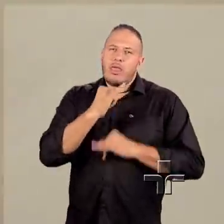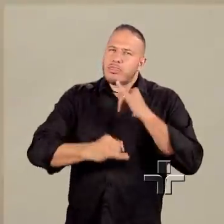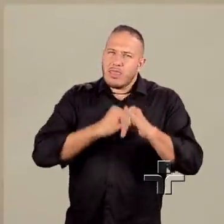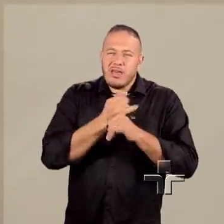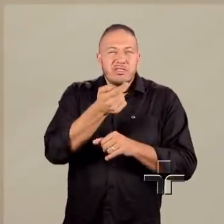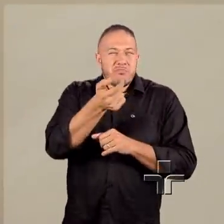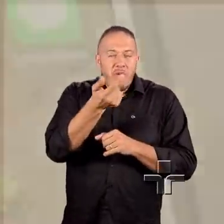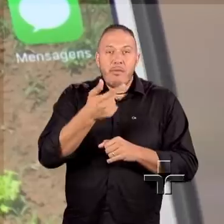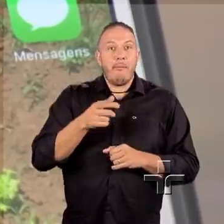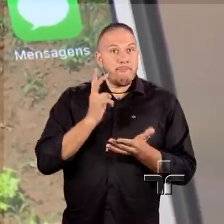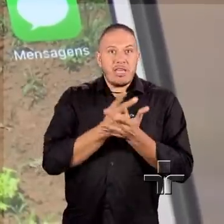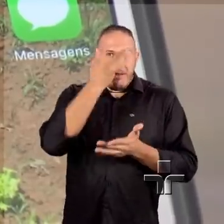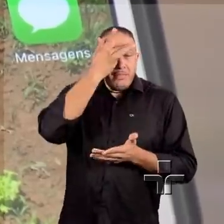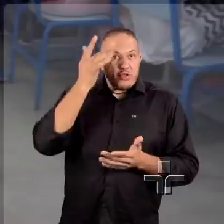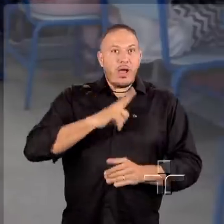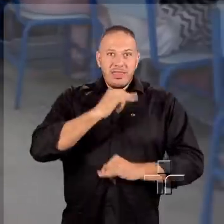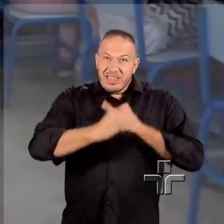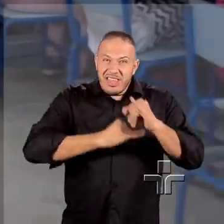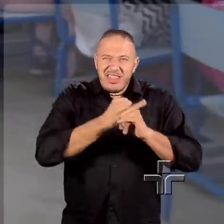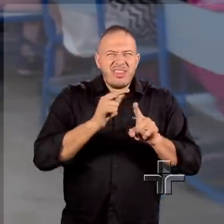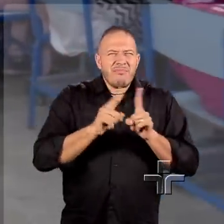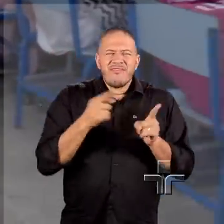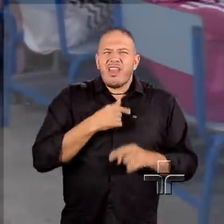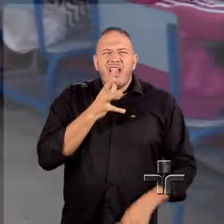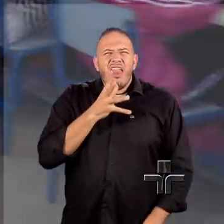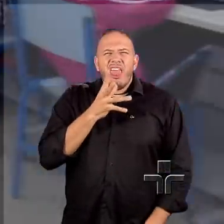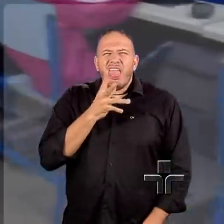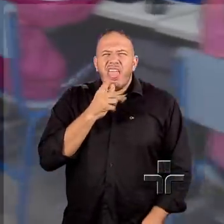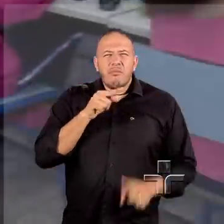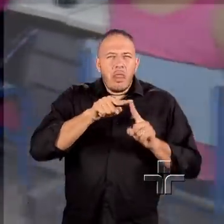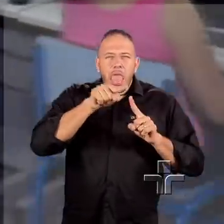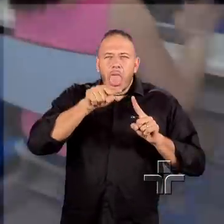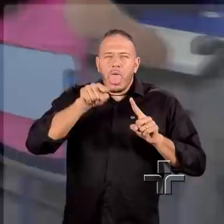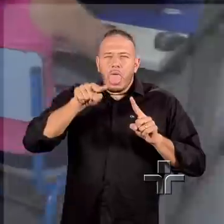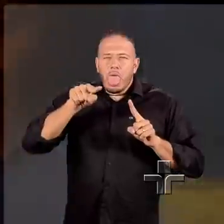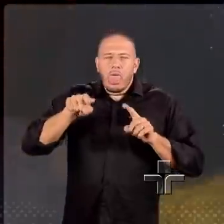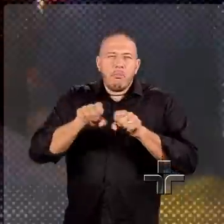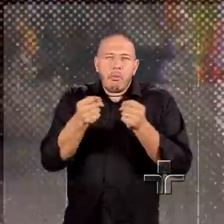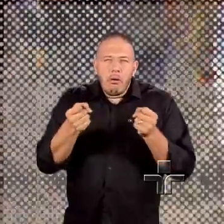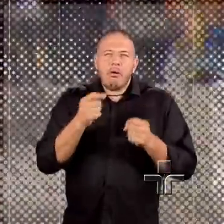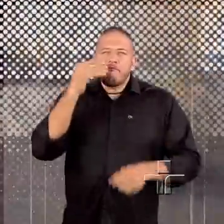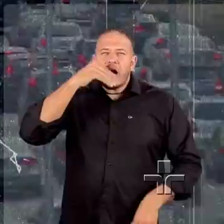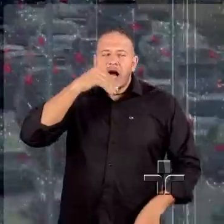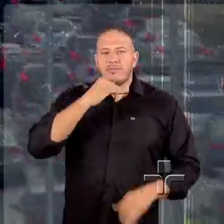quem é conectado reclama da velocidade ou da oscilação da rede.